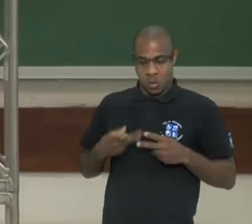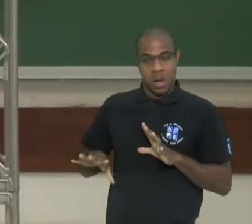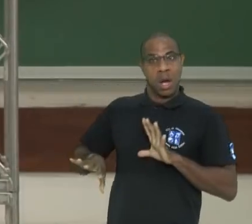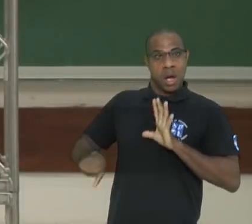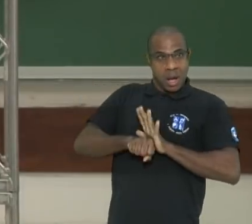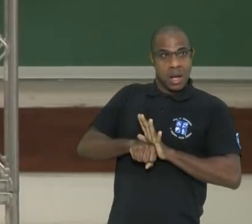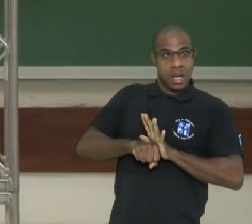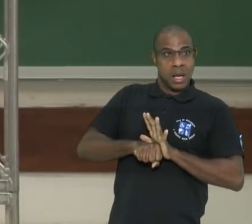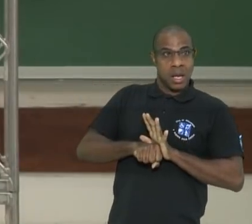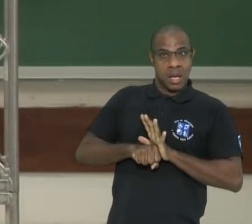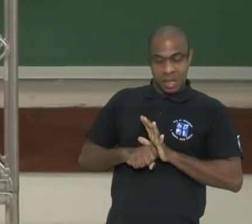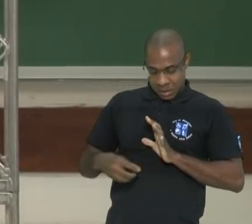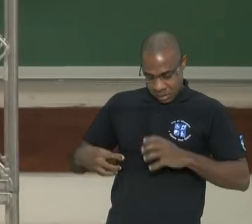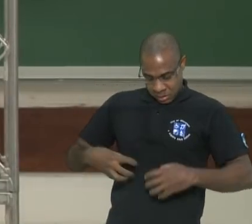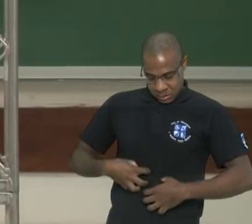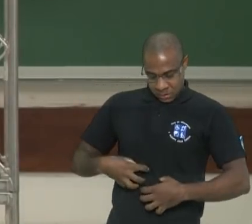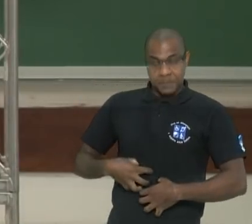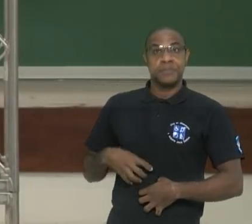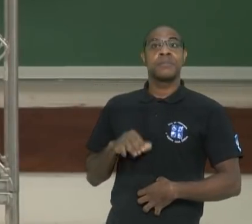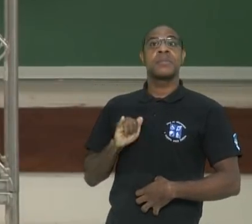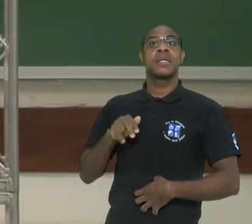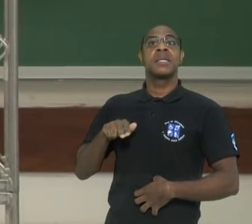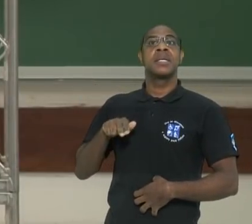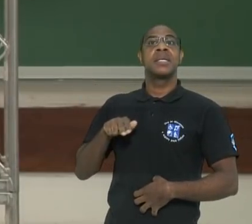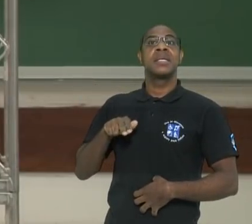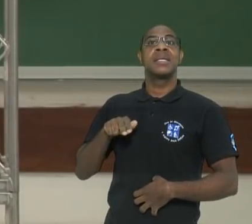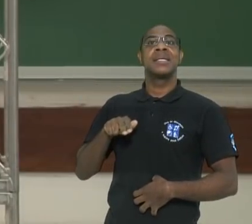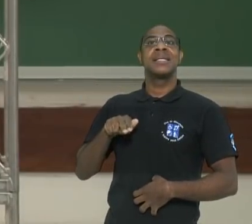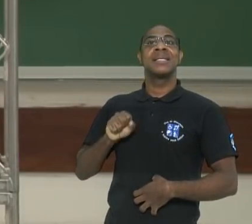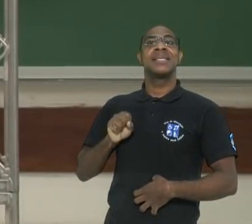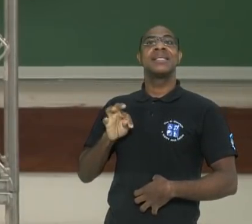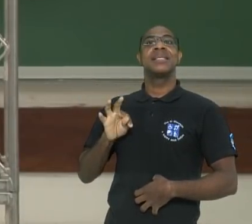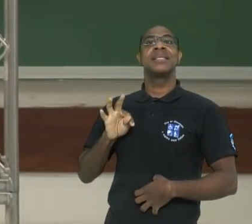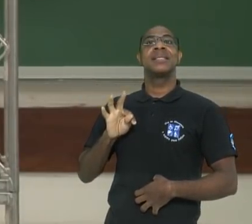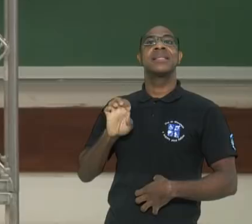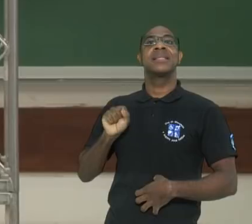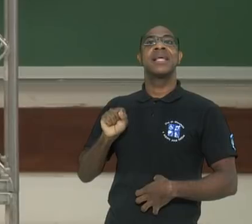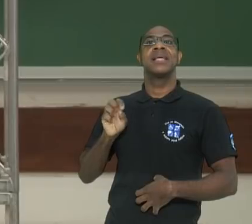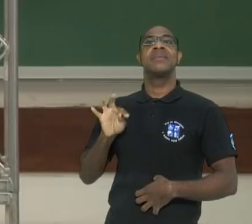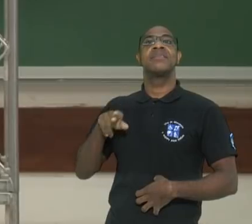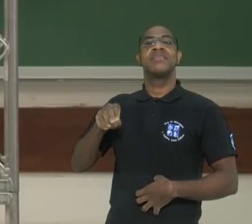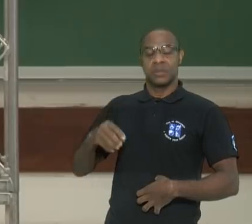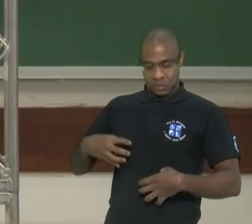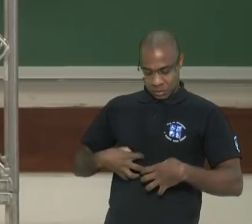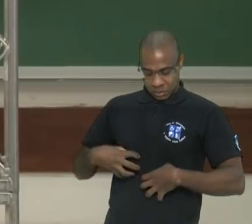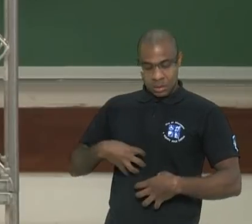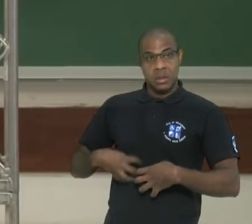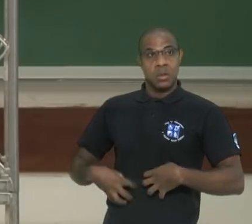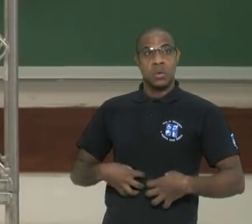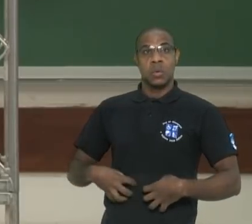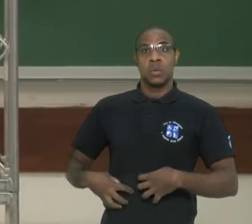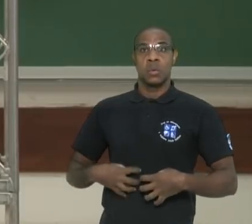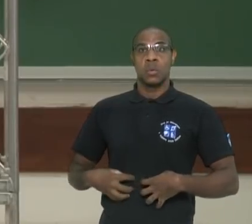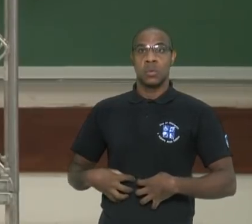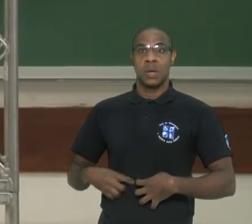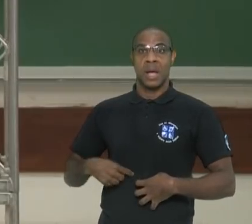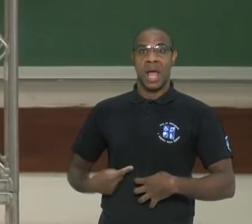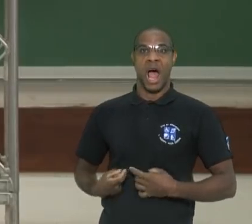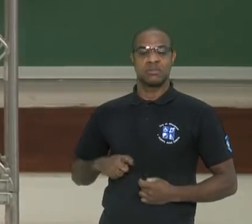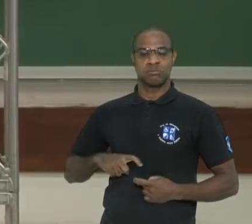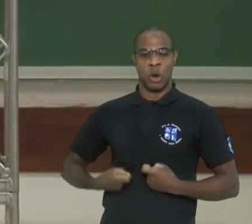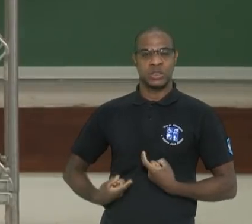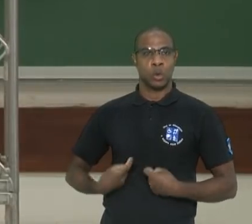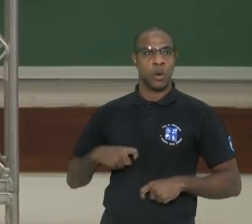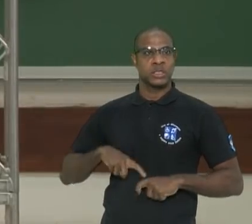instala lá no seu intestino e o protozoário vai se reproduzindo, vai se alimentando dos seus nutrientes, lhe causa